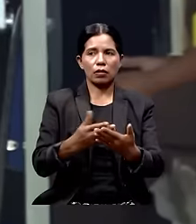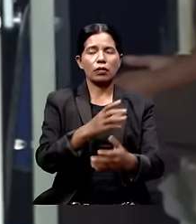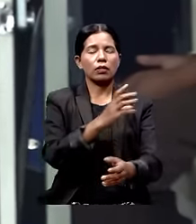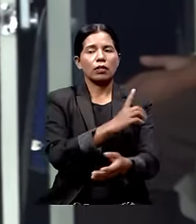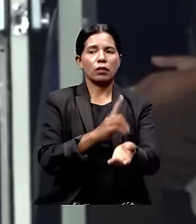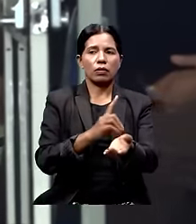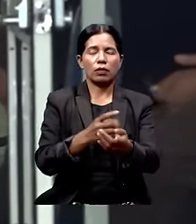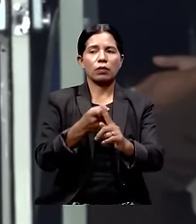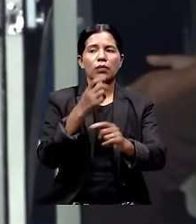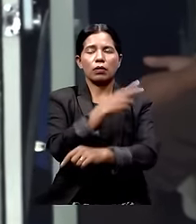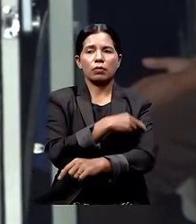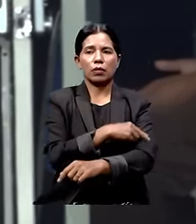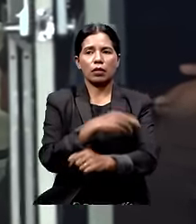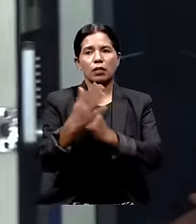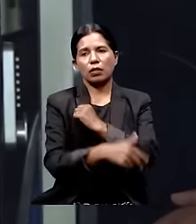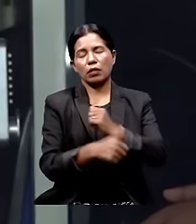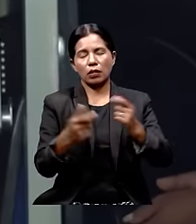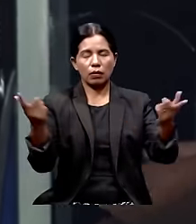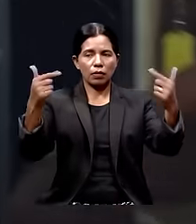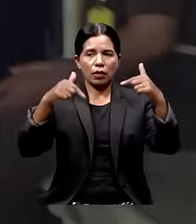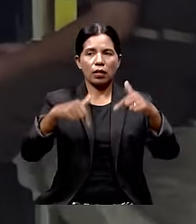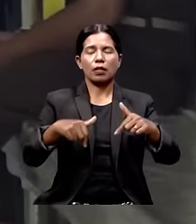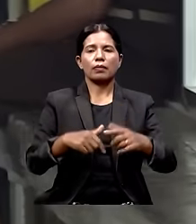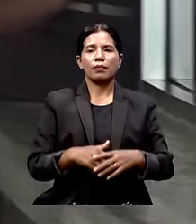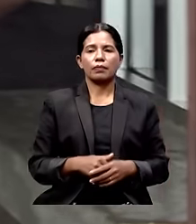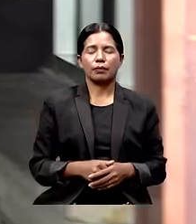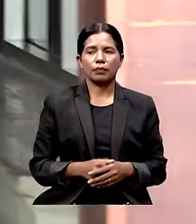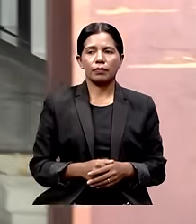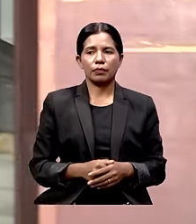sira husi hospital railiur haruka fila paciente sira.